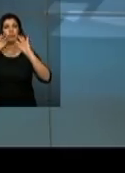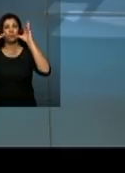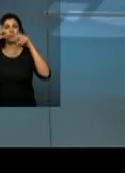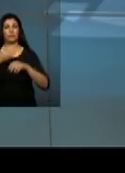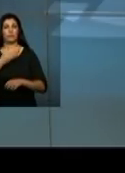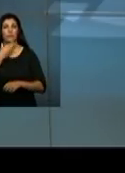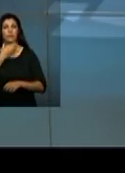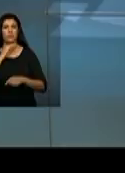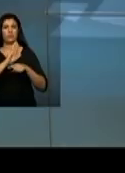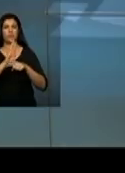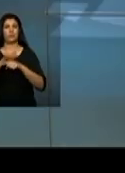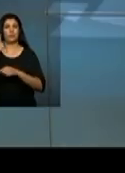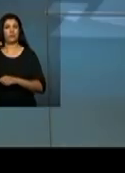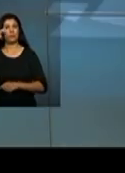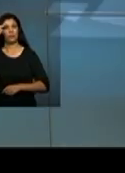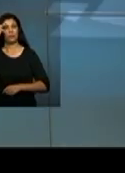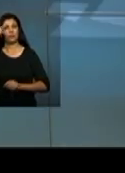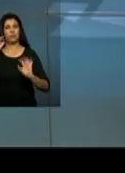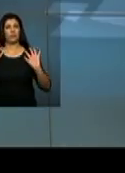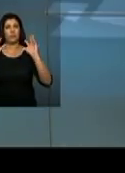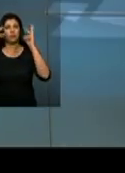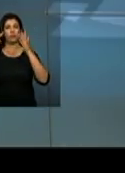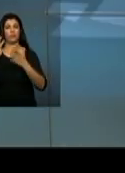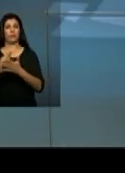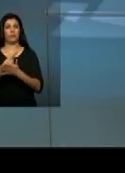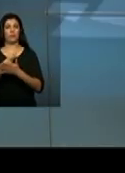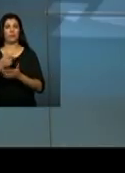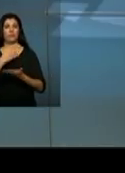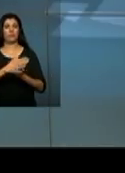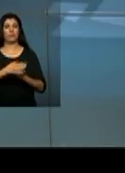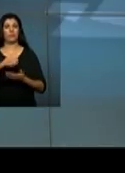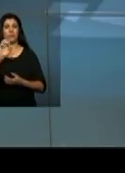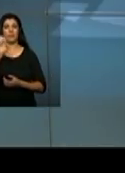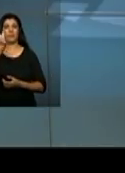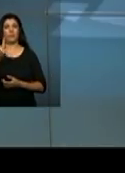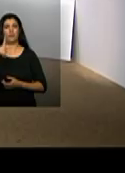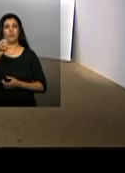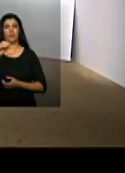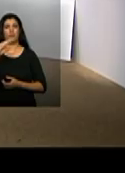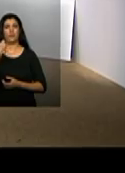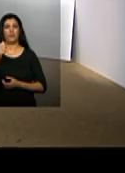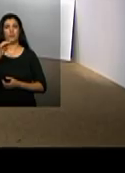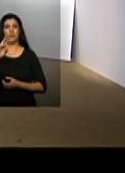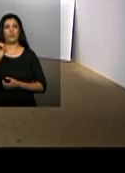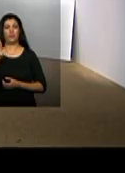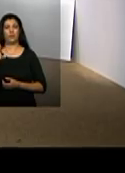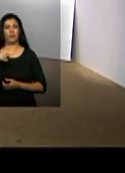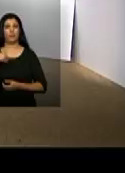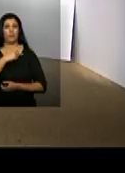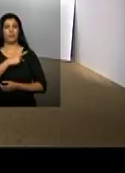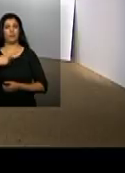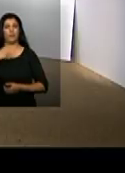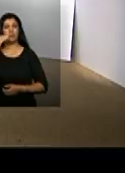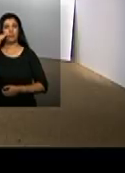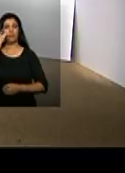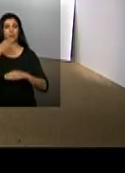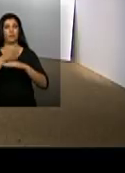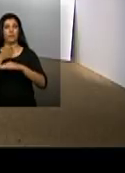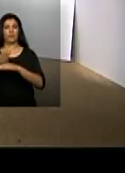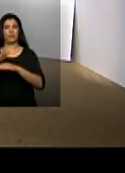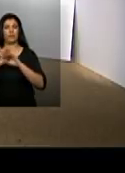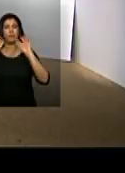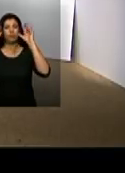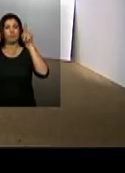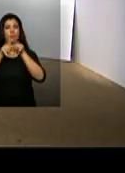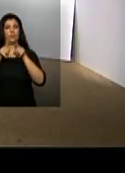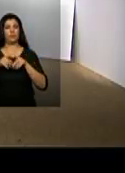Solidário em São Paulo. O evento foi realizado durante a Expo Catadores. A presidenta Dilma Rousseff participou da cerimônia